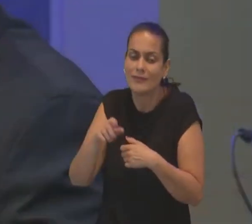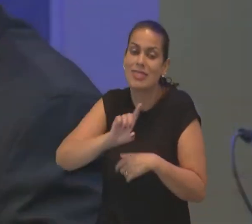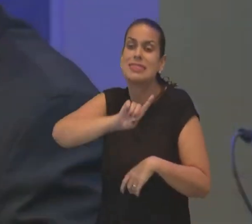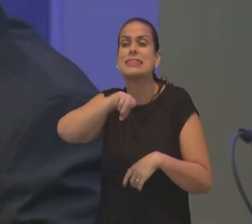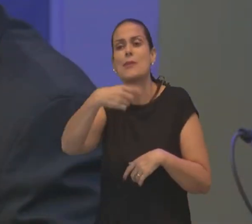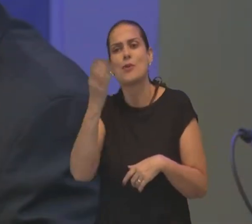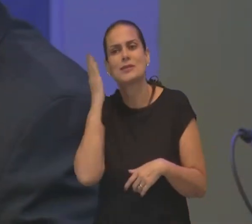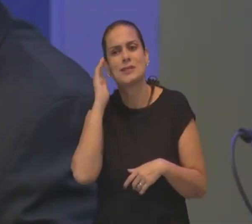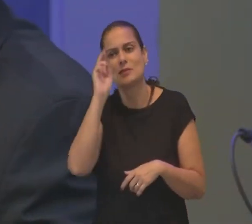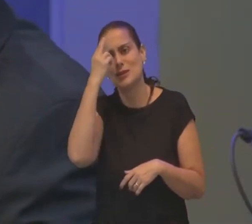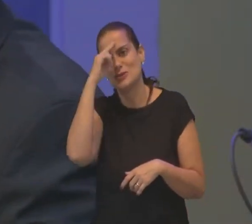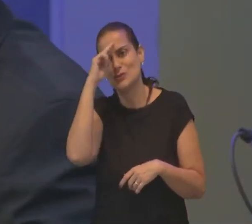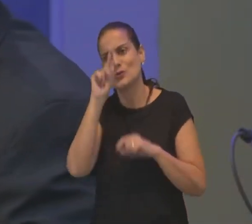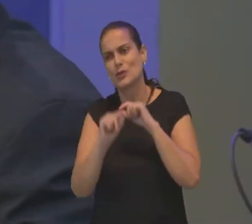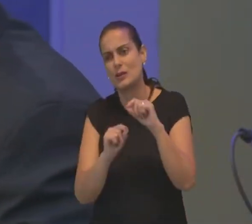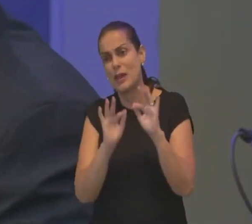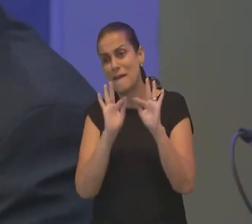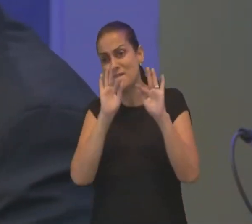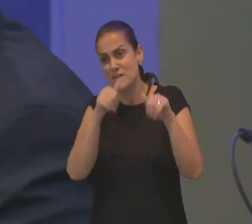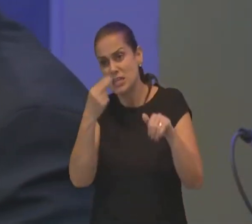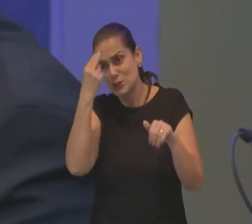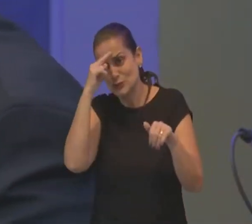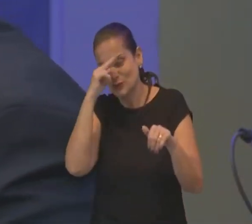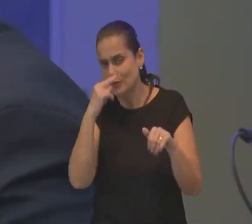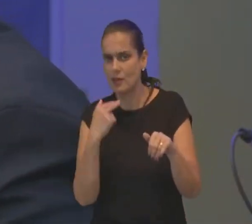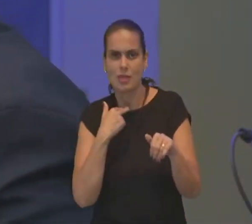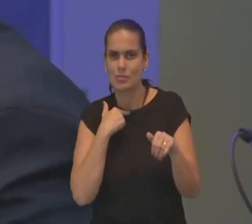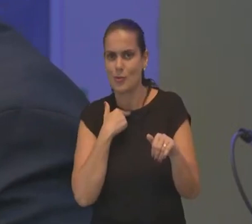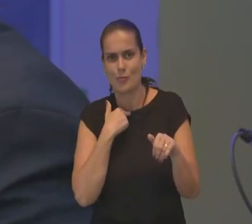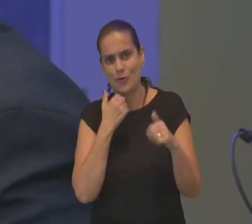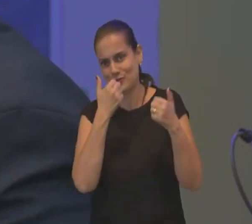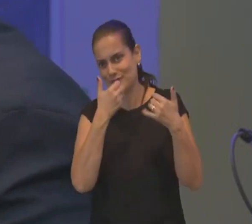história, mas o final da história eu não vou poder contar.